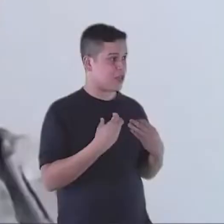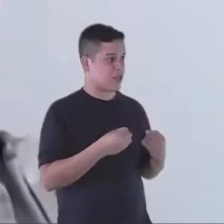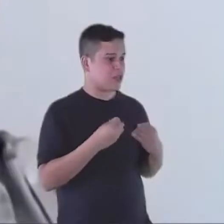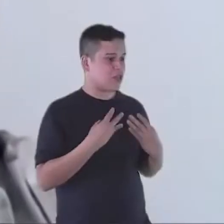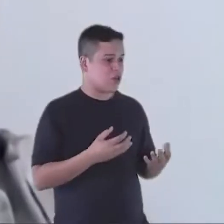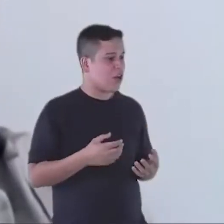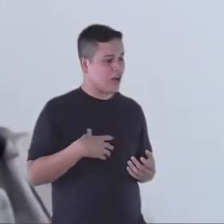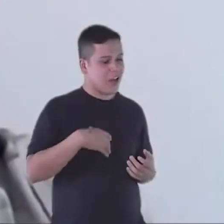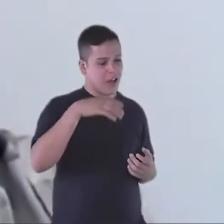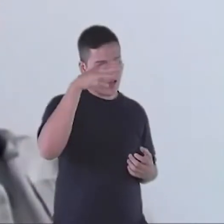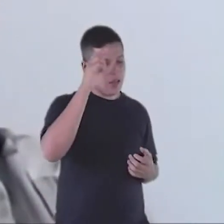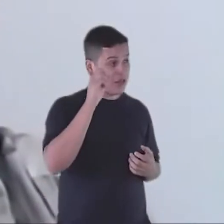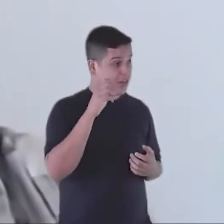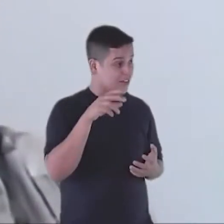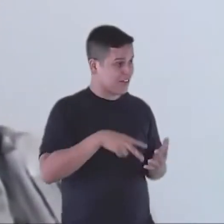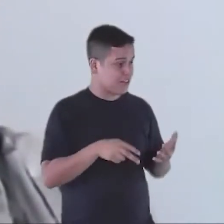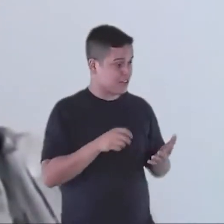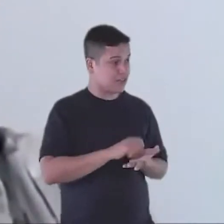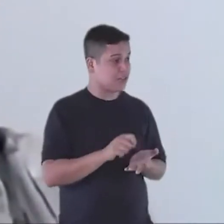E deu nisso, né?